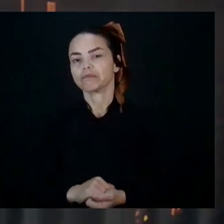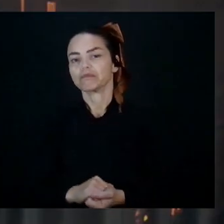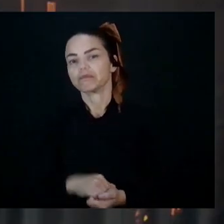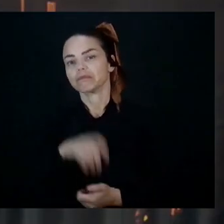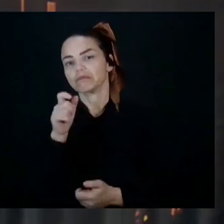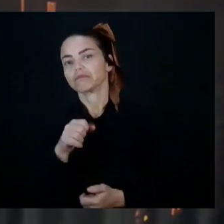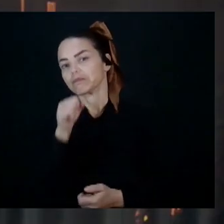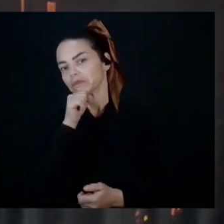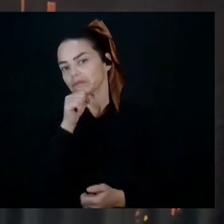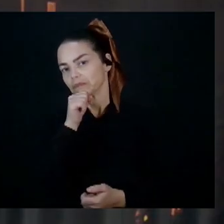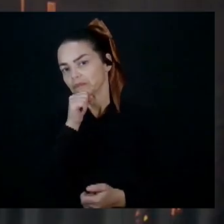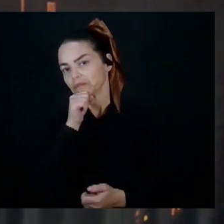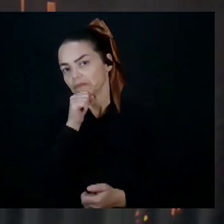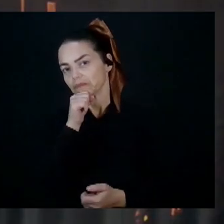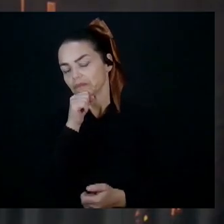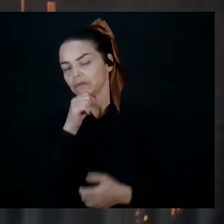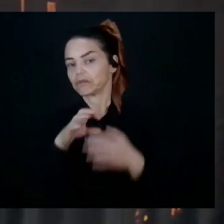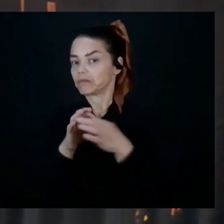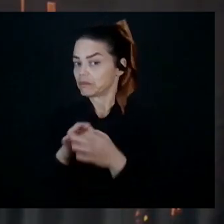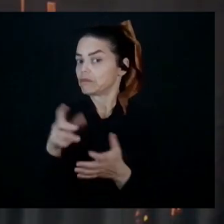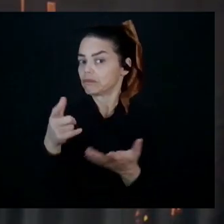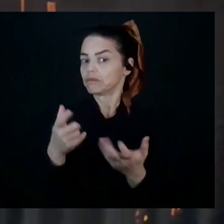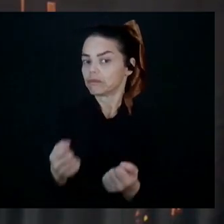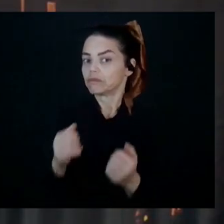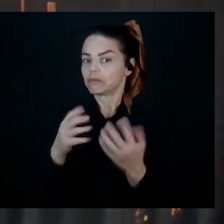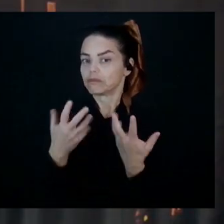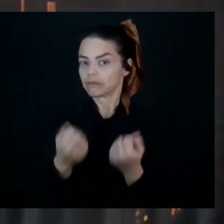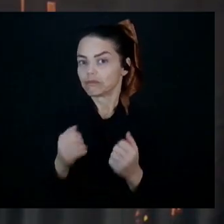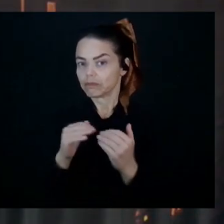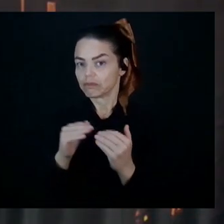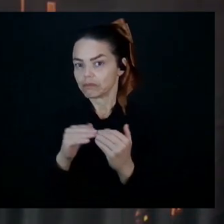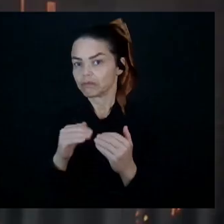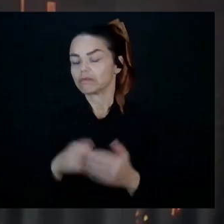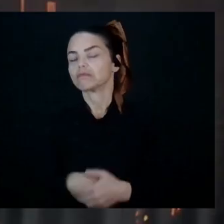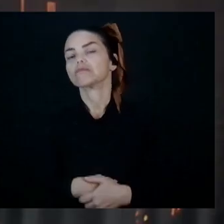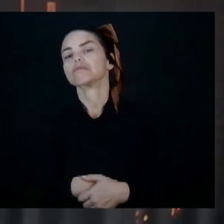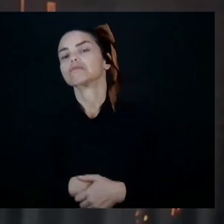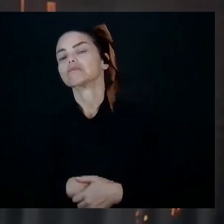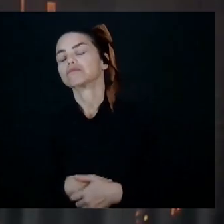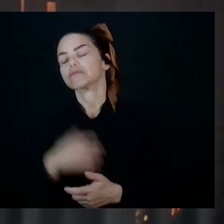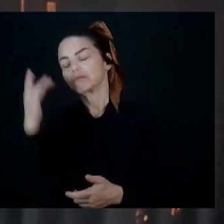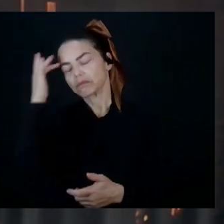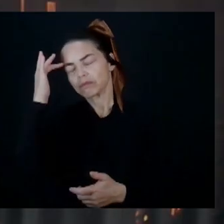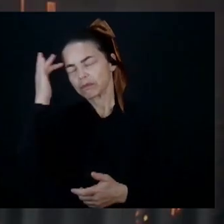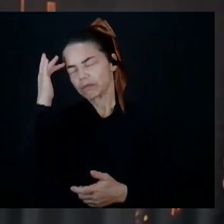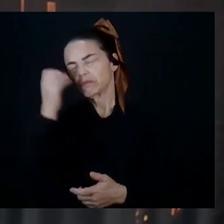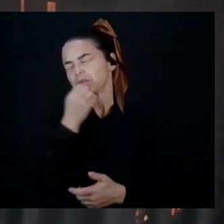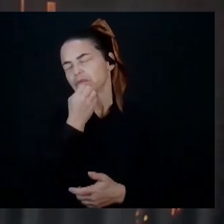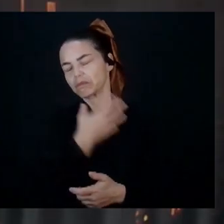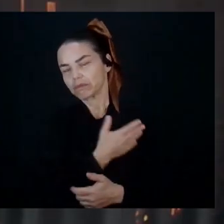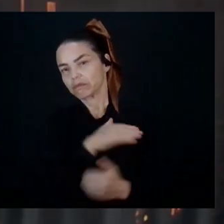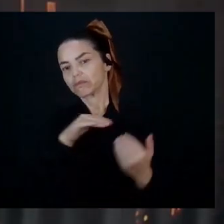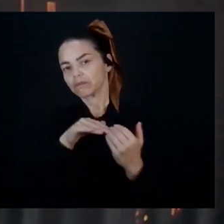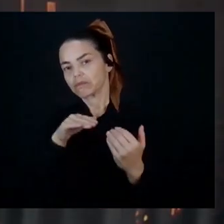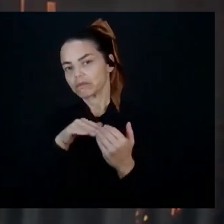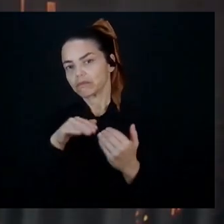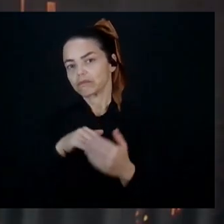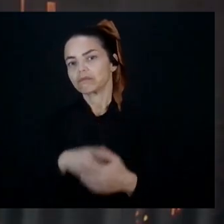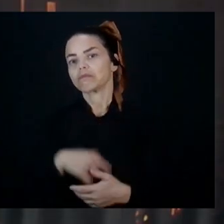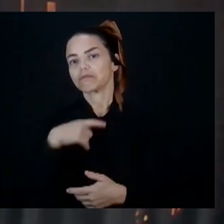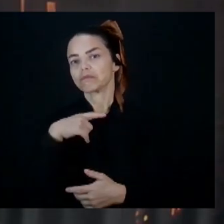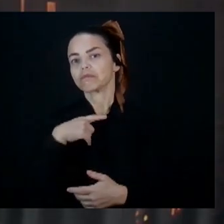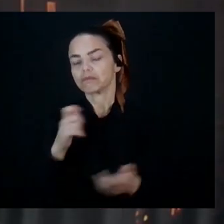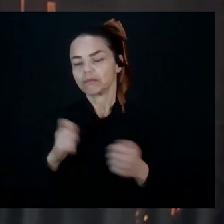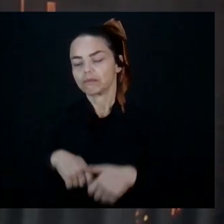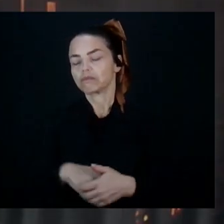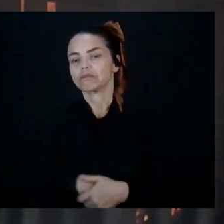precisa autorizar. Se ela ainda tem as faculdades mentais, né? Exatamente. Se ela tem ainda a capacidade de